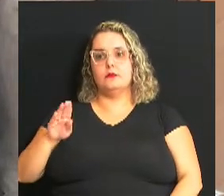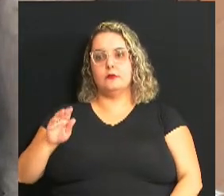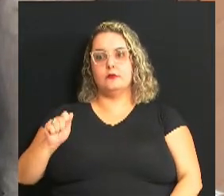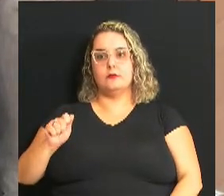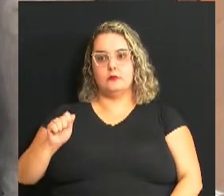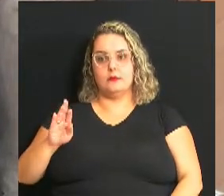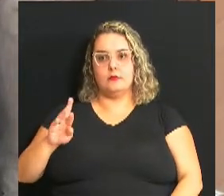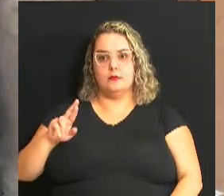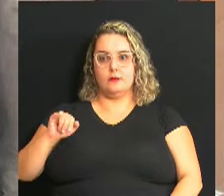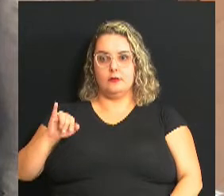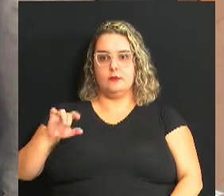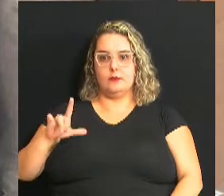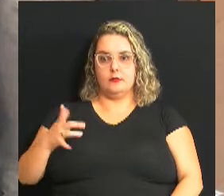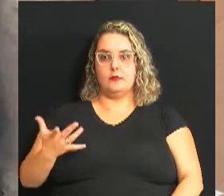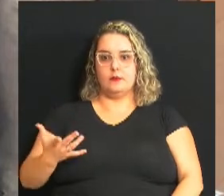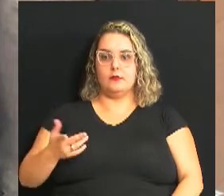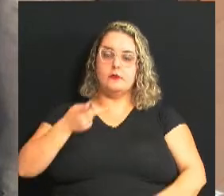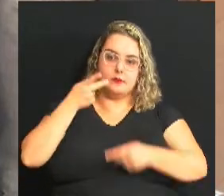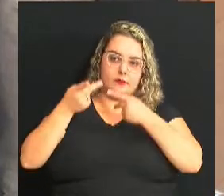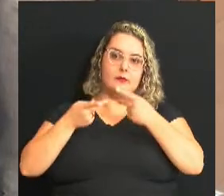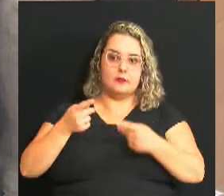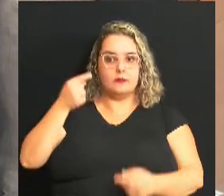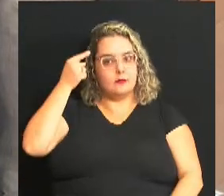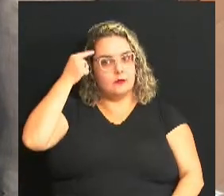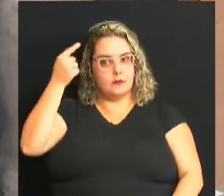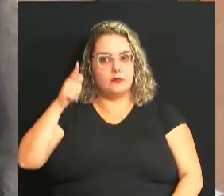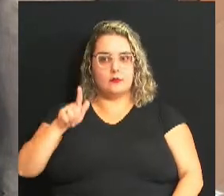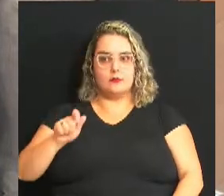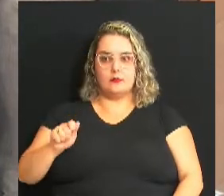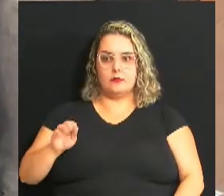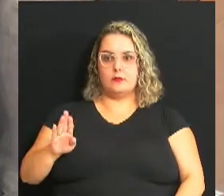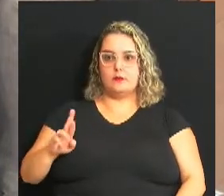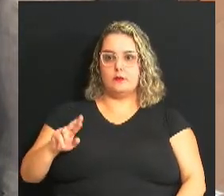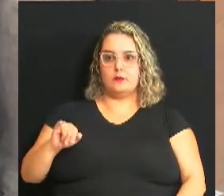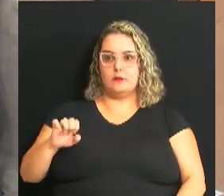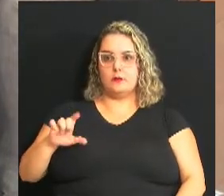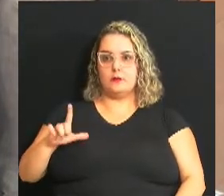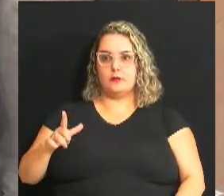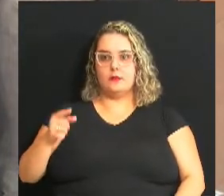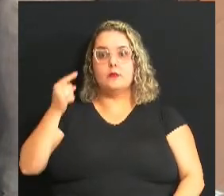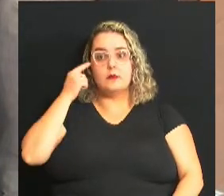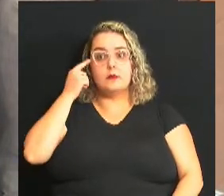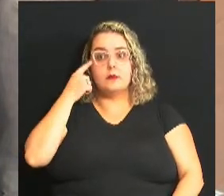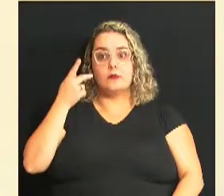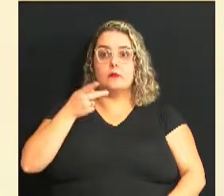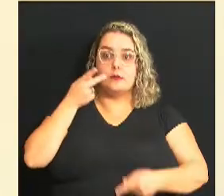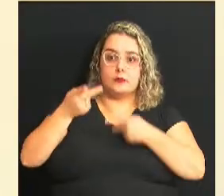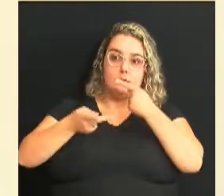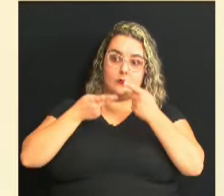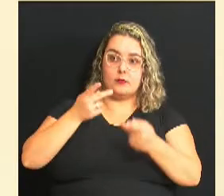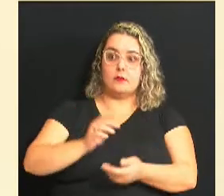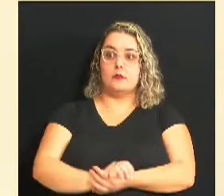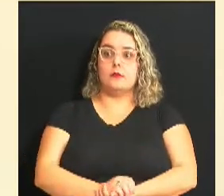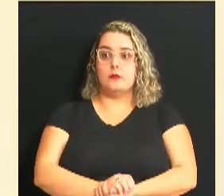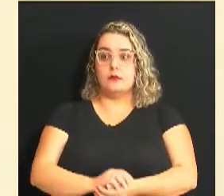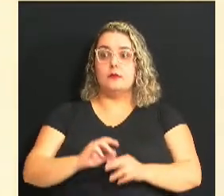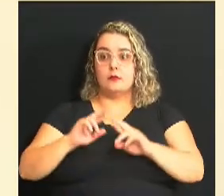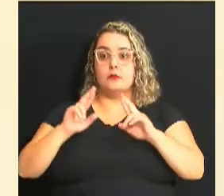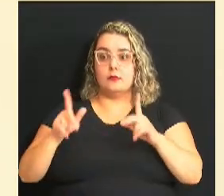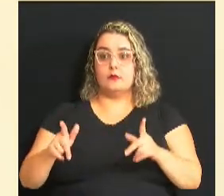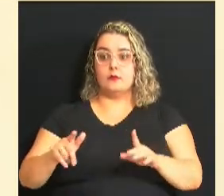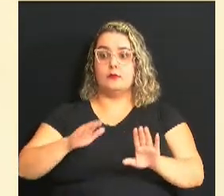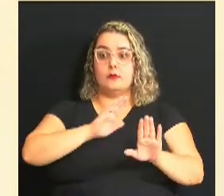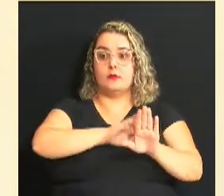uma fala seguindo um pouco nessa linha do Gabriel, que era por onde eu tinha pensado em fazer uma fala, diferenciando as funções